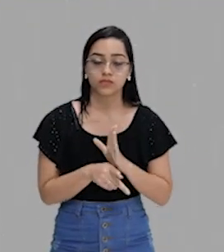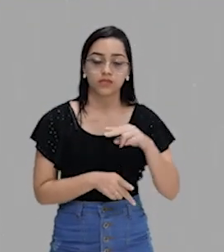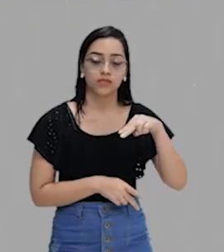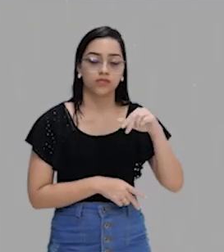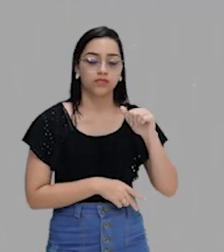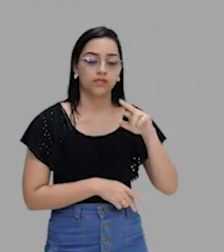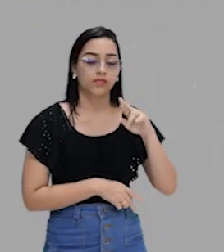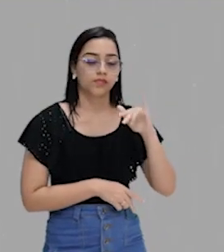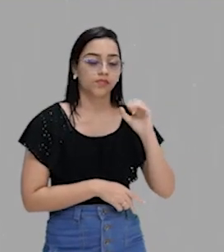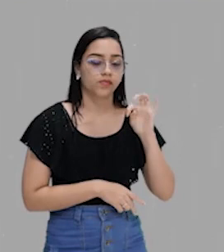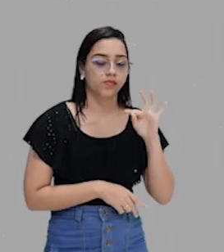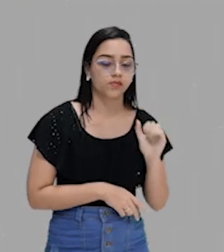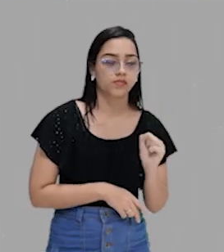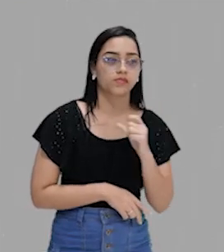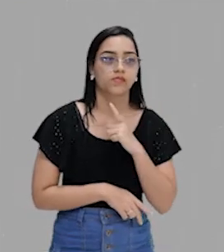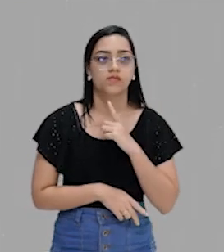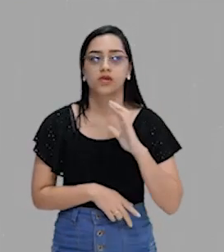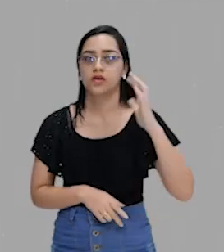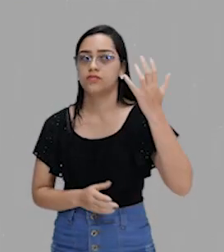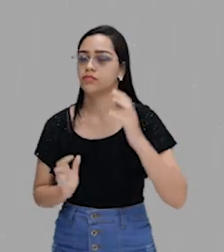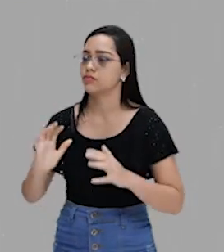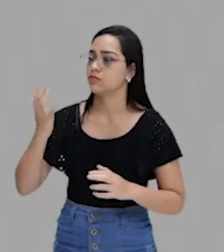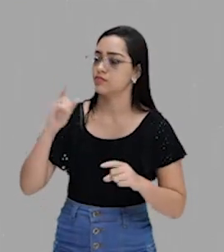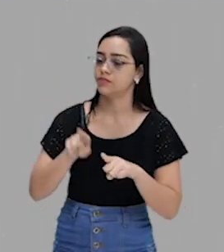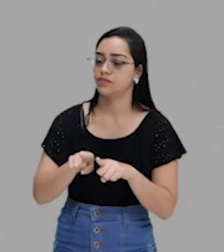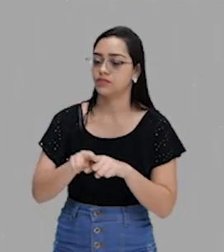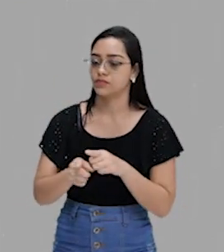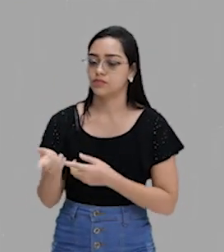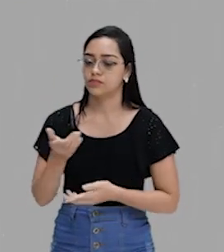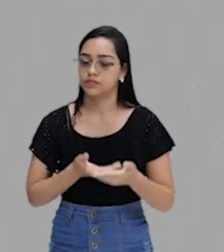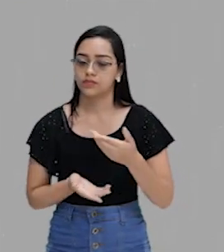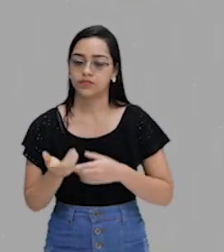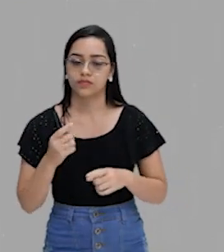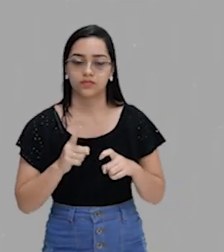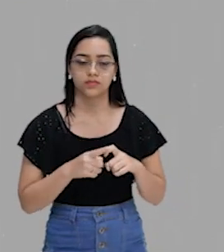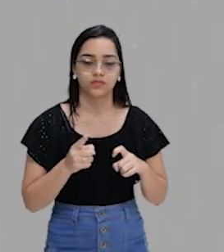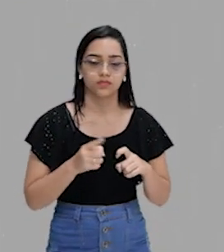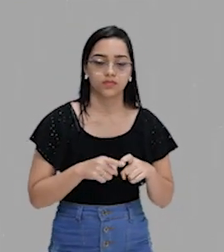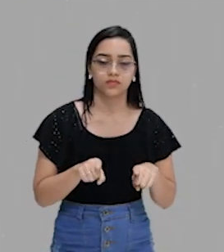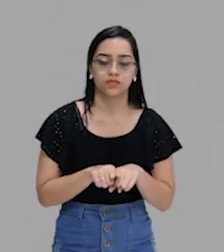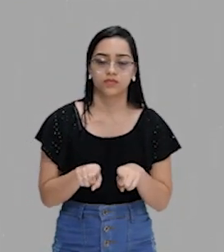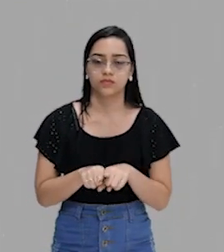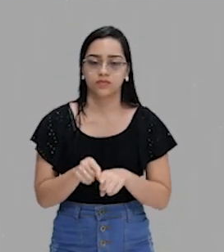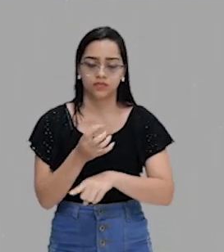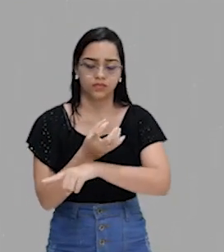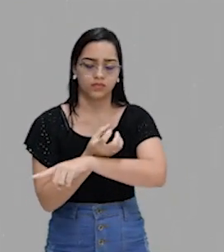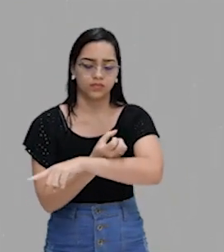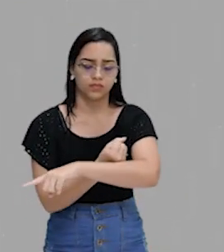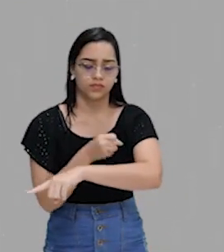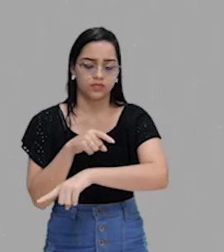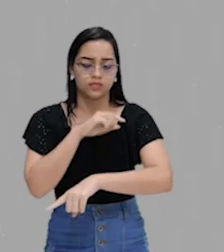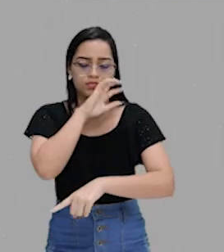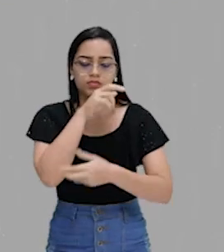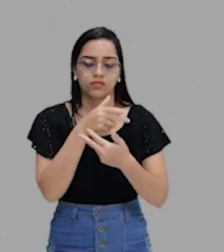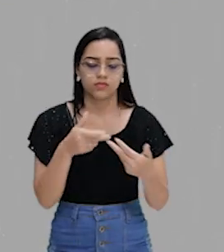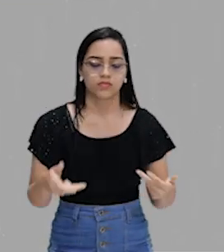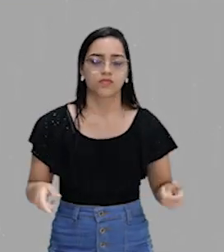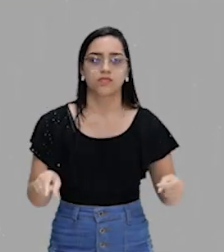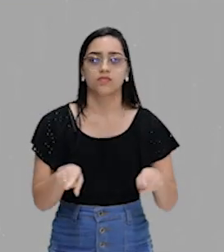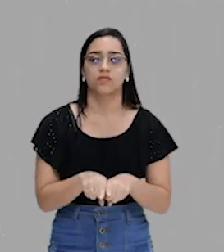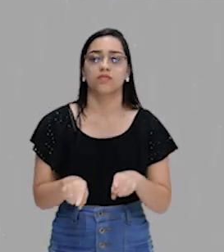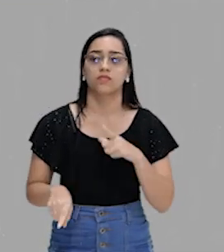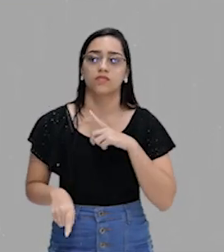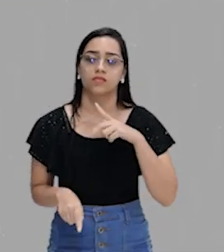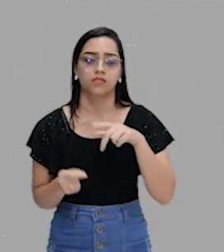naturalistas recheadas de situações envolvendo medicina, envolvendo dissecação de animal,